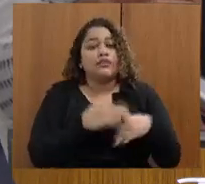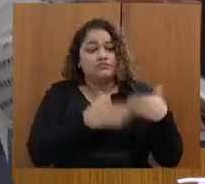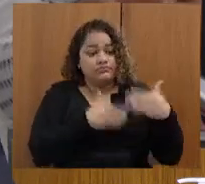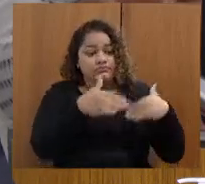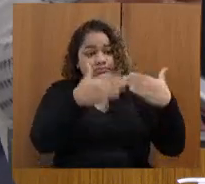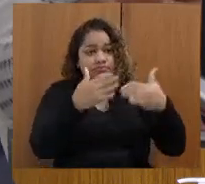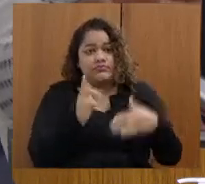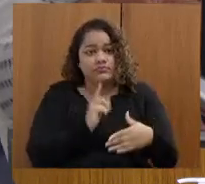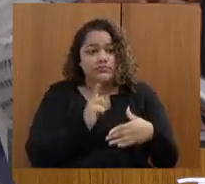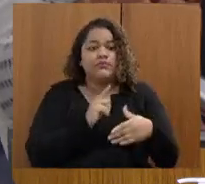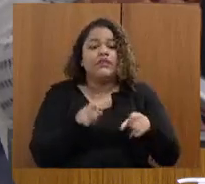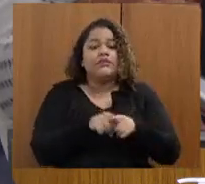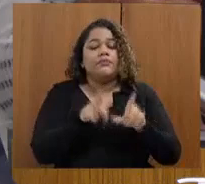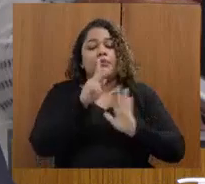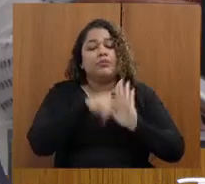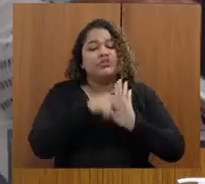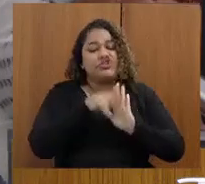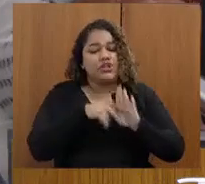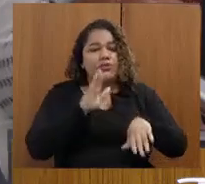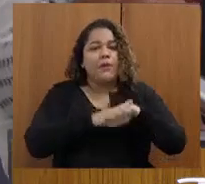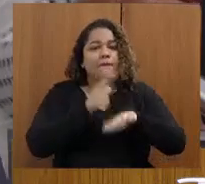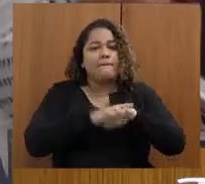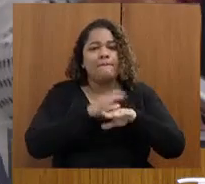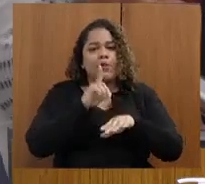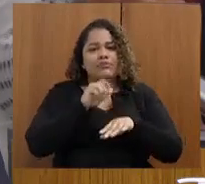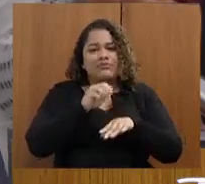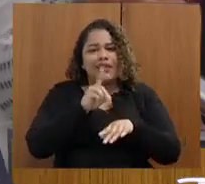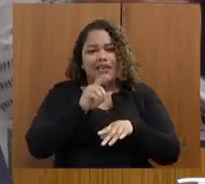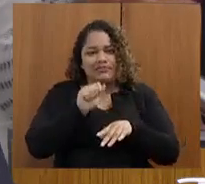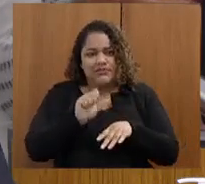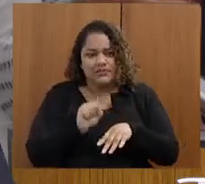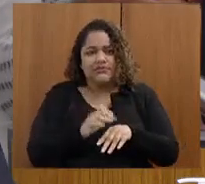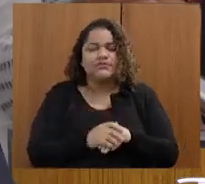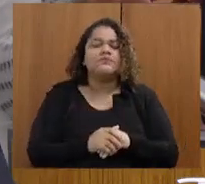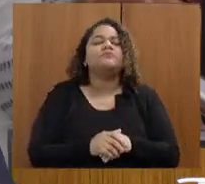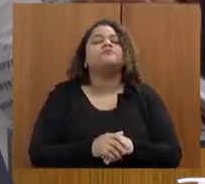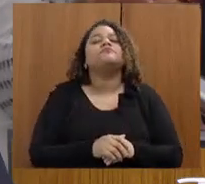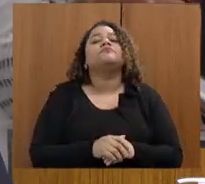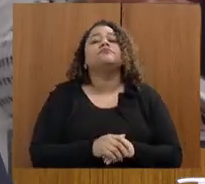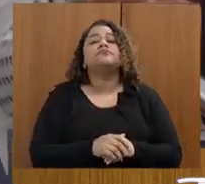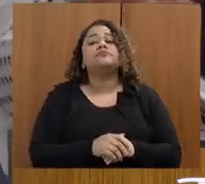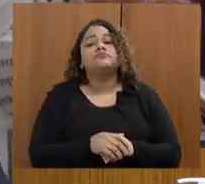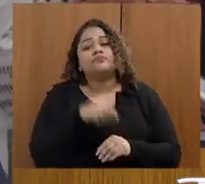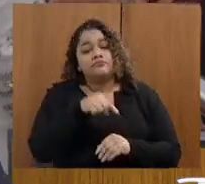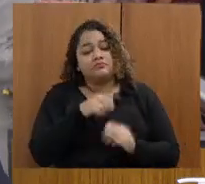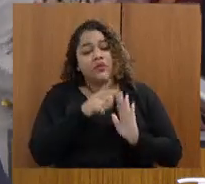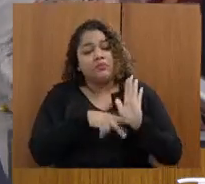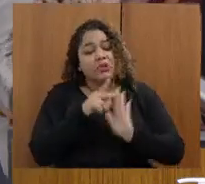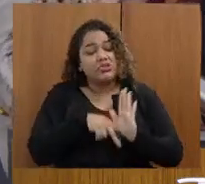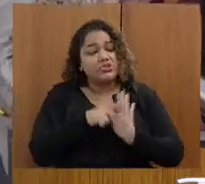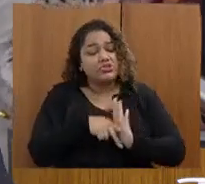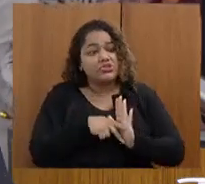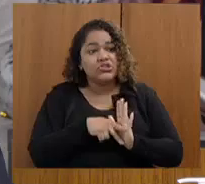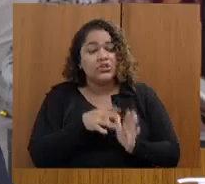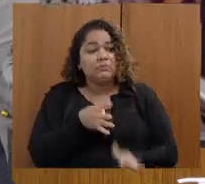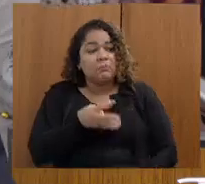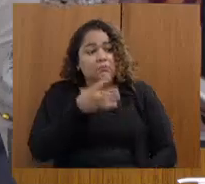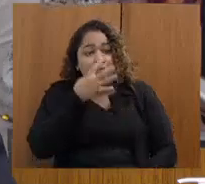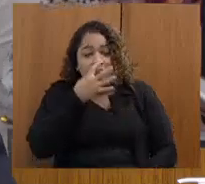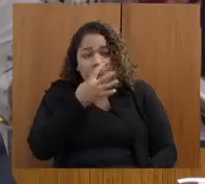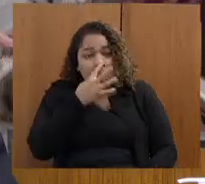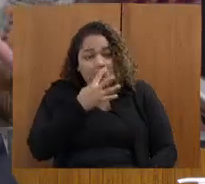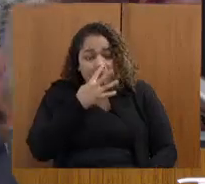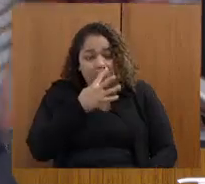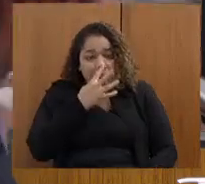do projeto mãos dadas esse projeto também está revolucionando